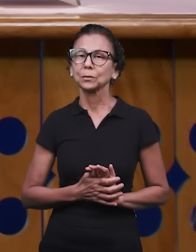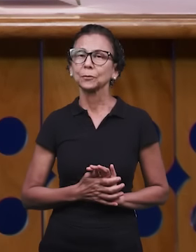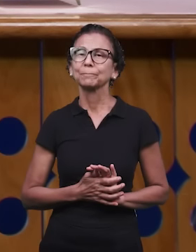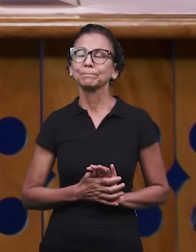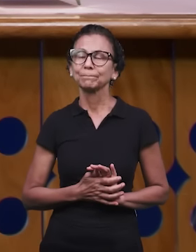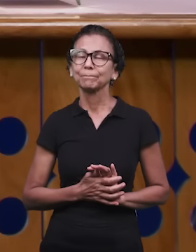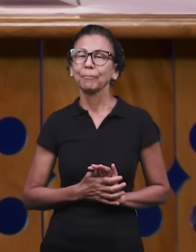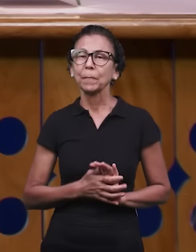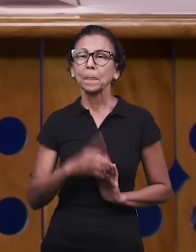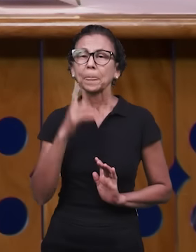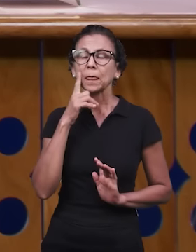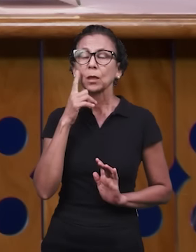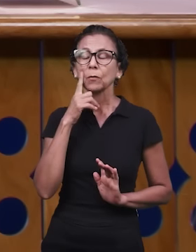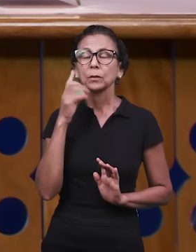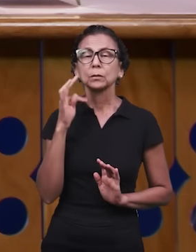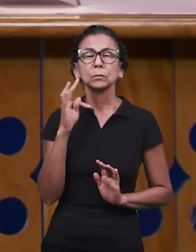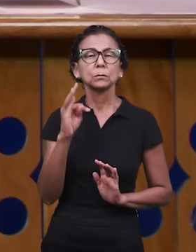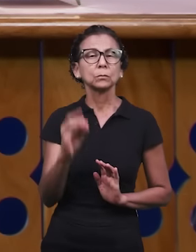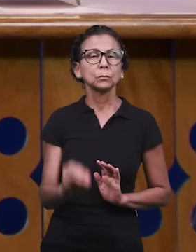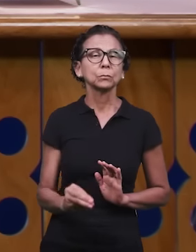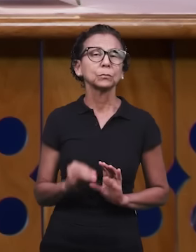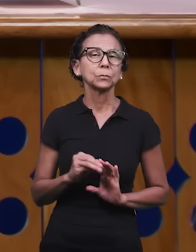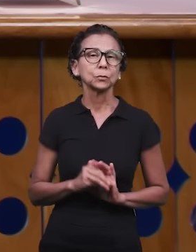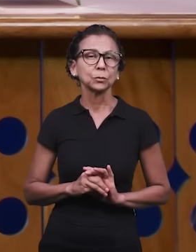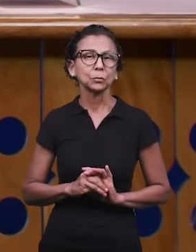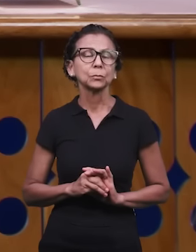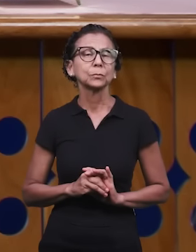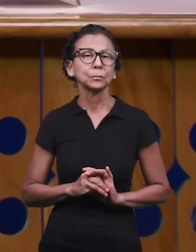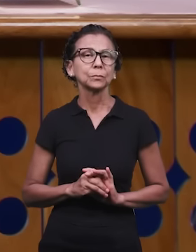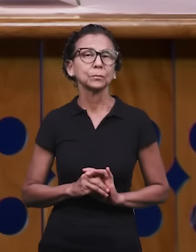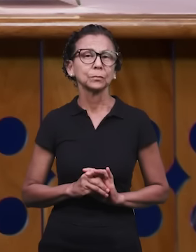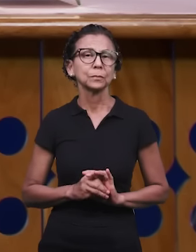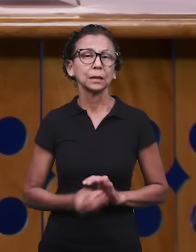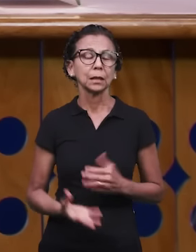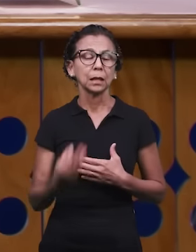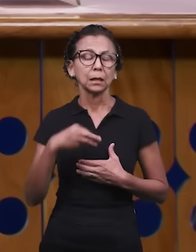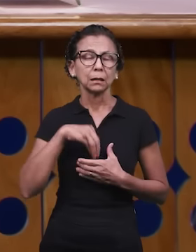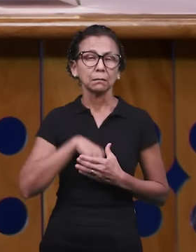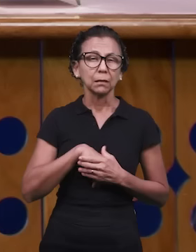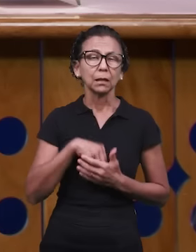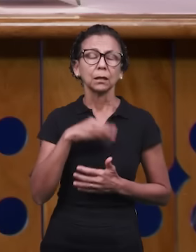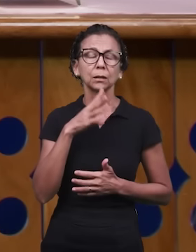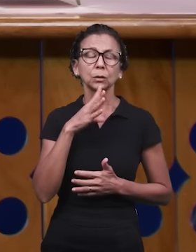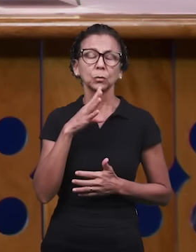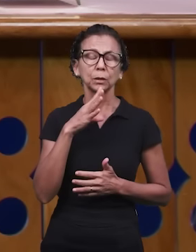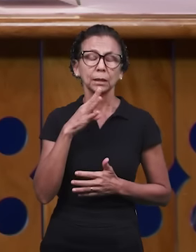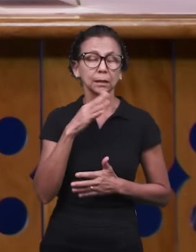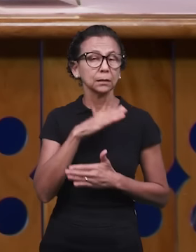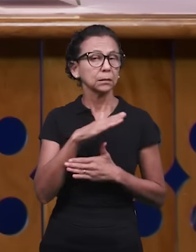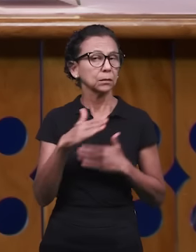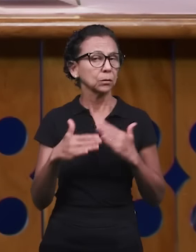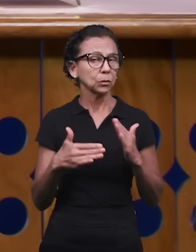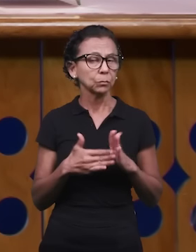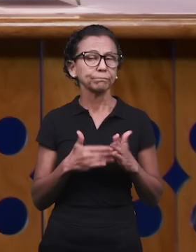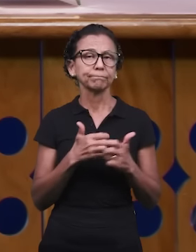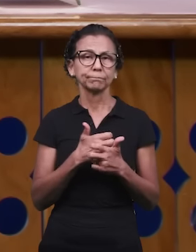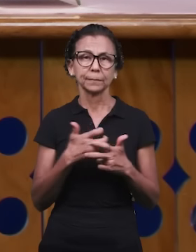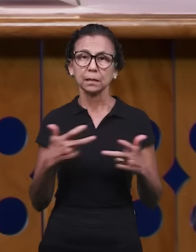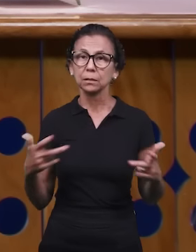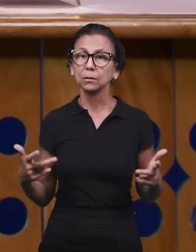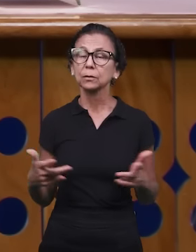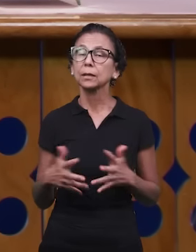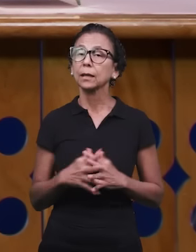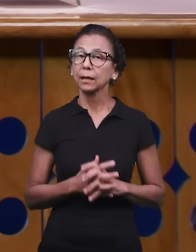casa, participando da sua vida, das suas coisas. O Senhor, nessa hora,